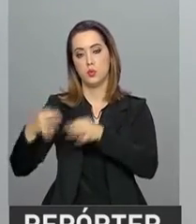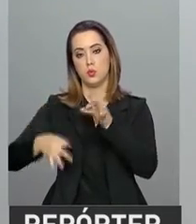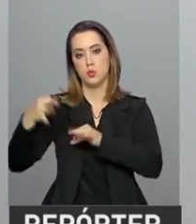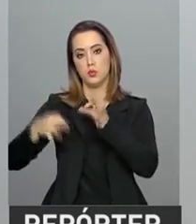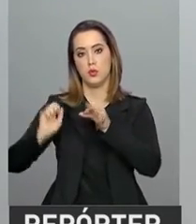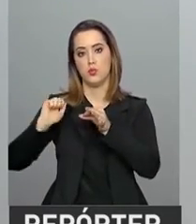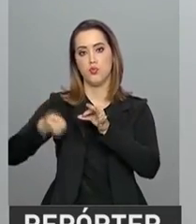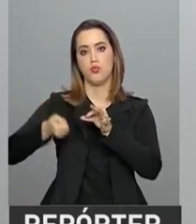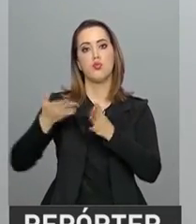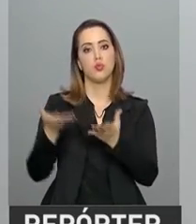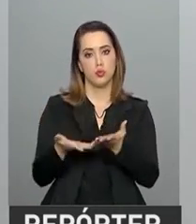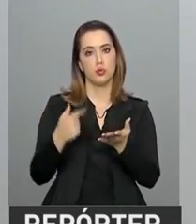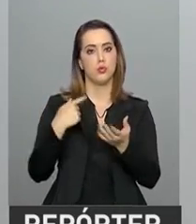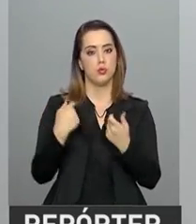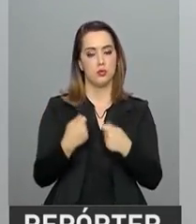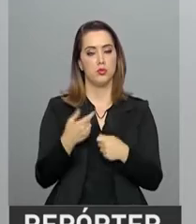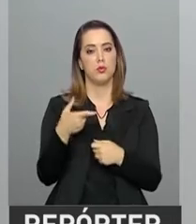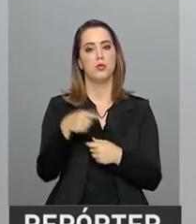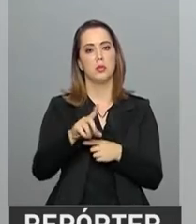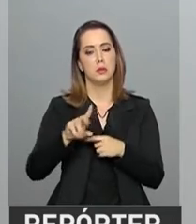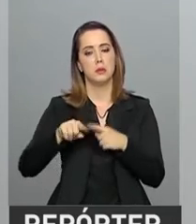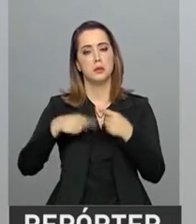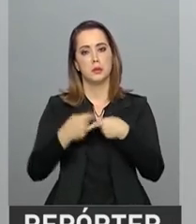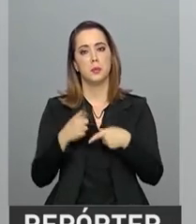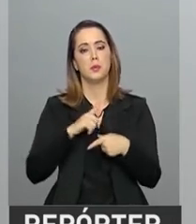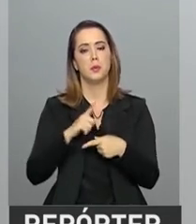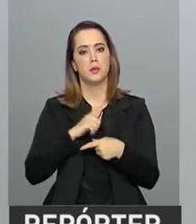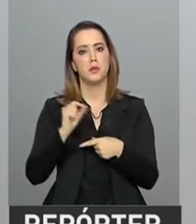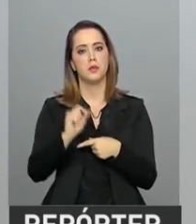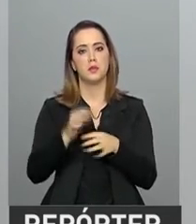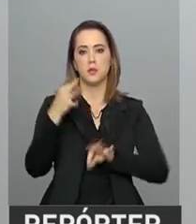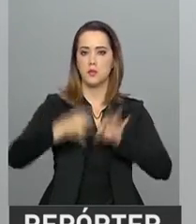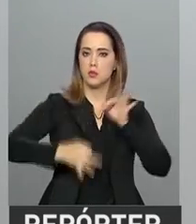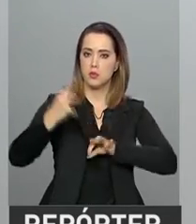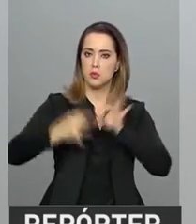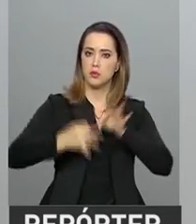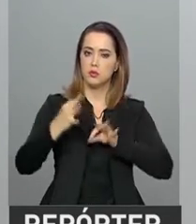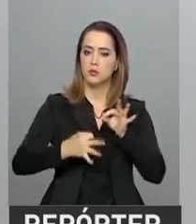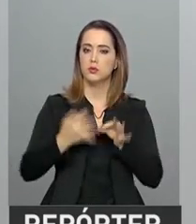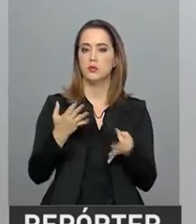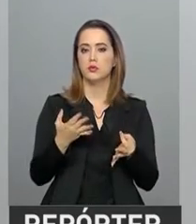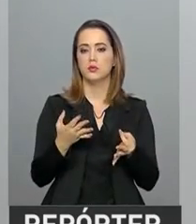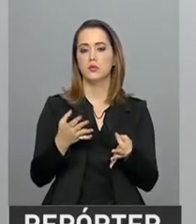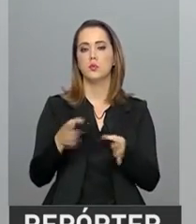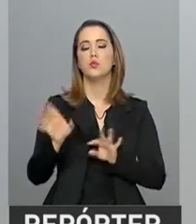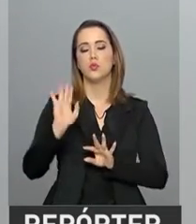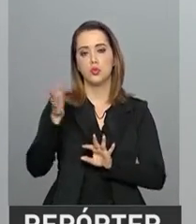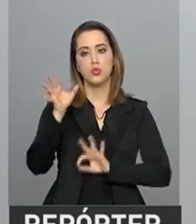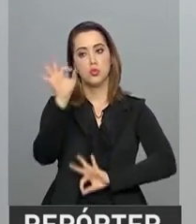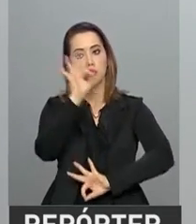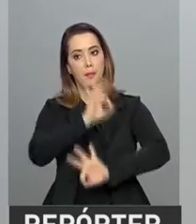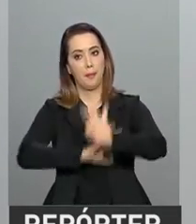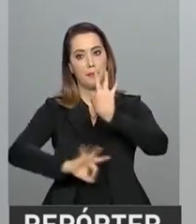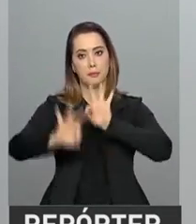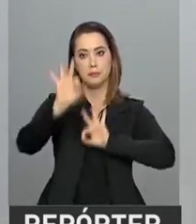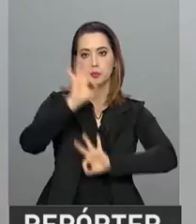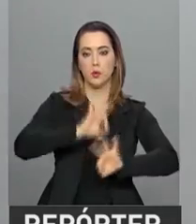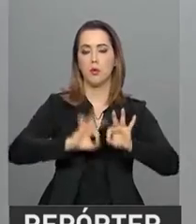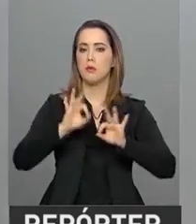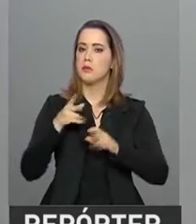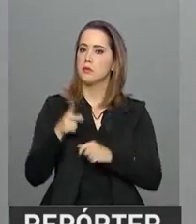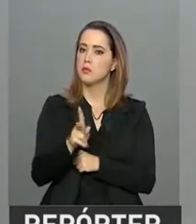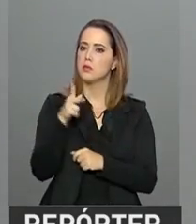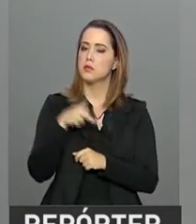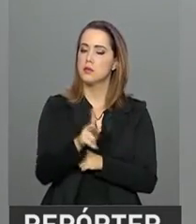desejarem participar desses cursos fala que nós tenhamos a justiça preparada E como